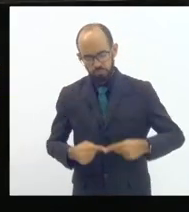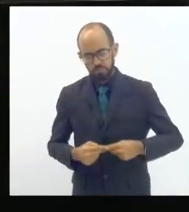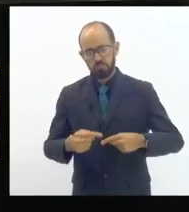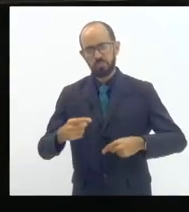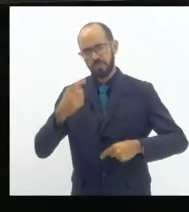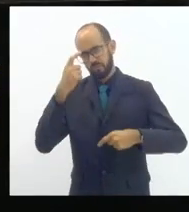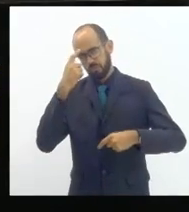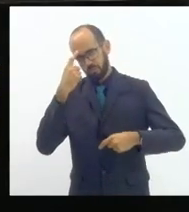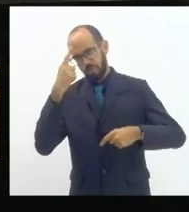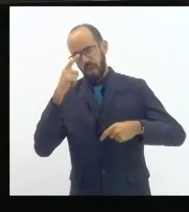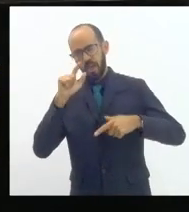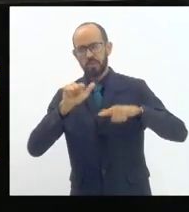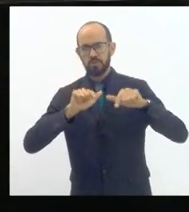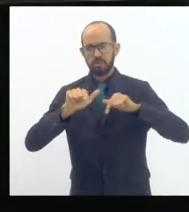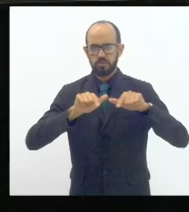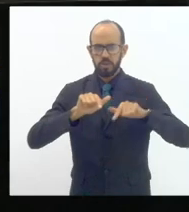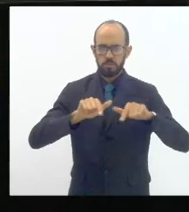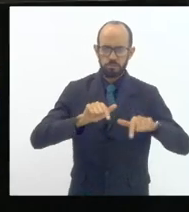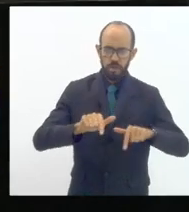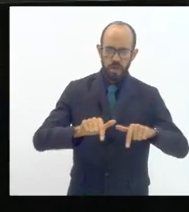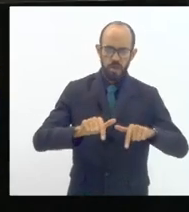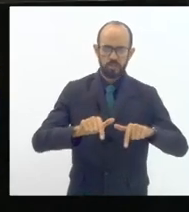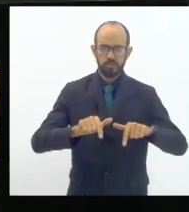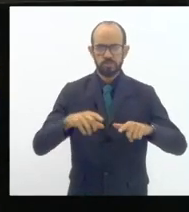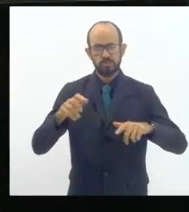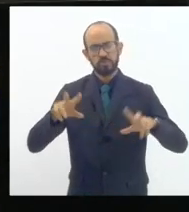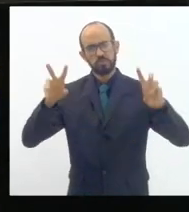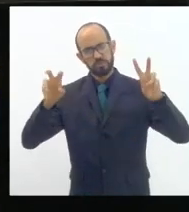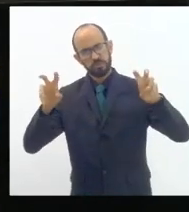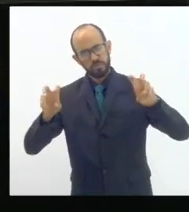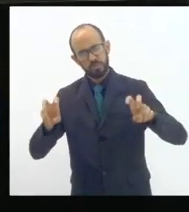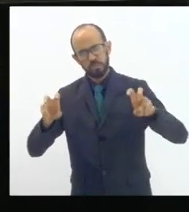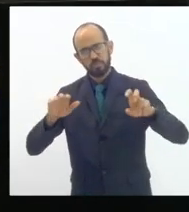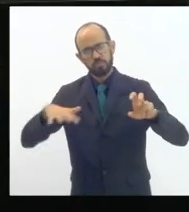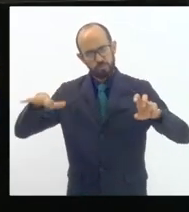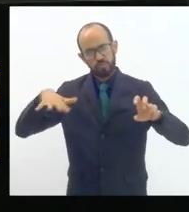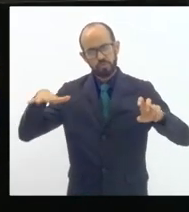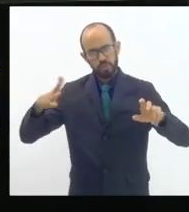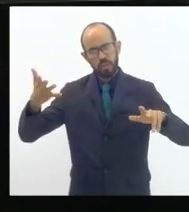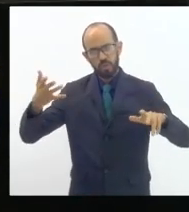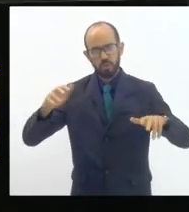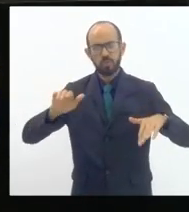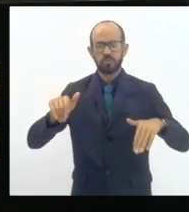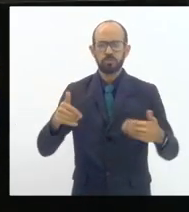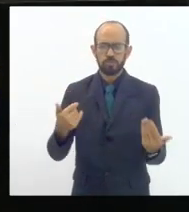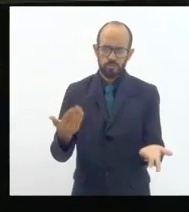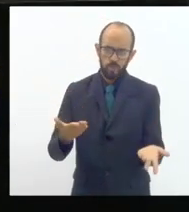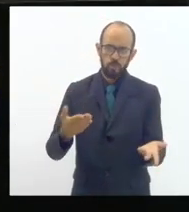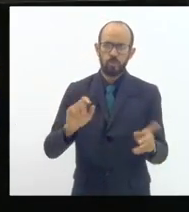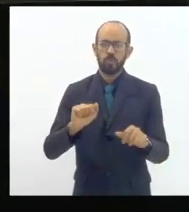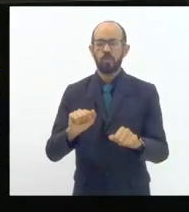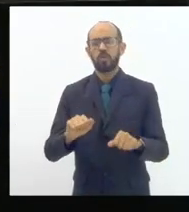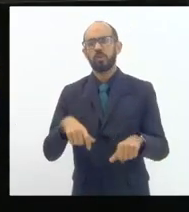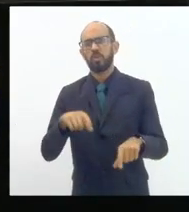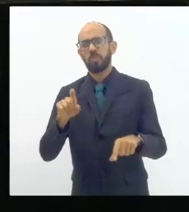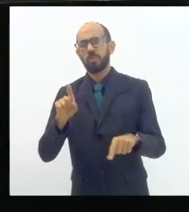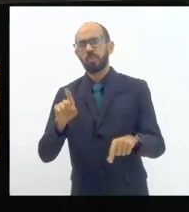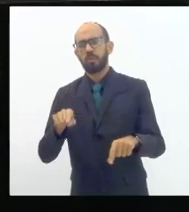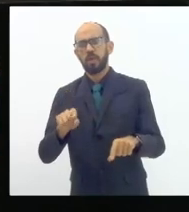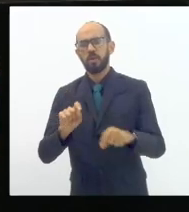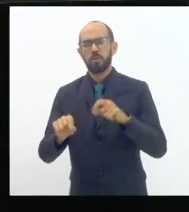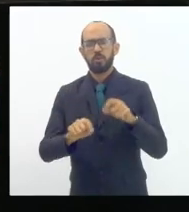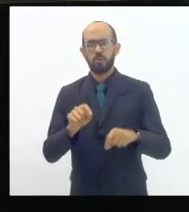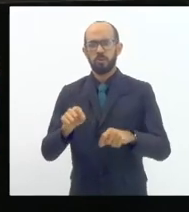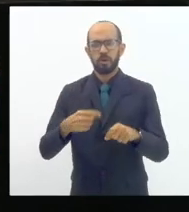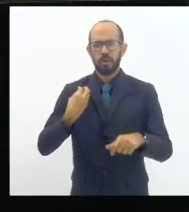nos trabalhos, nas tratativas, ou seja, naquilo que diga respeito ao processo e